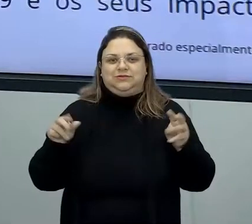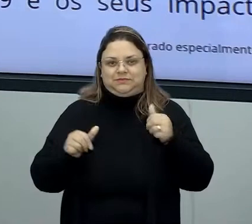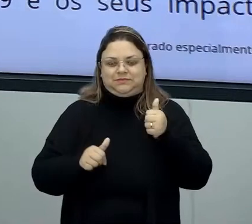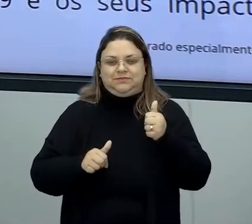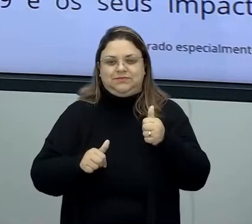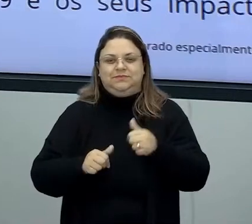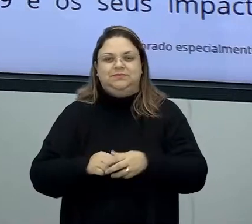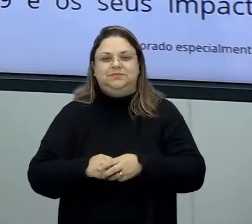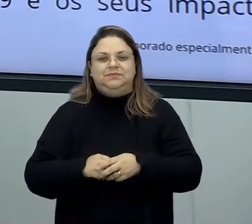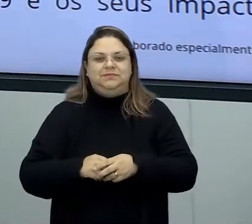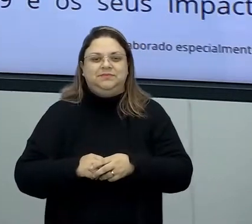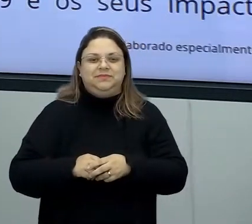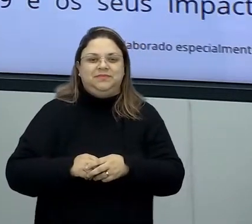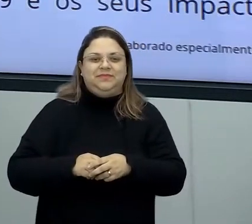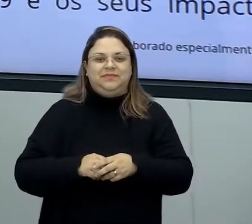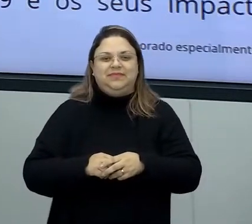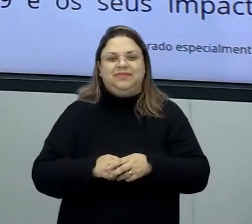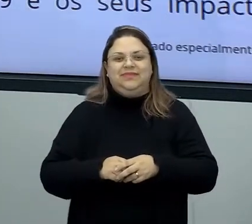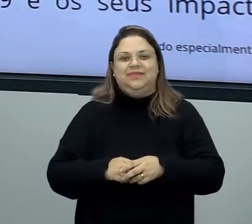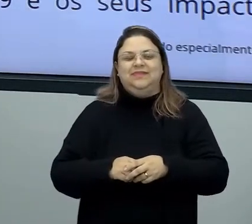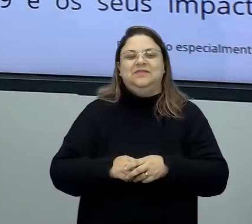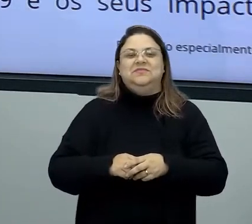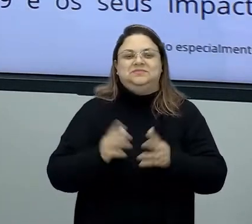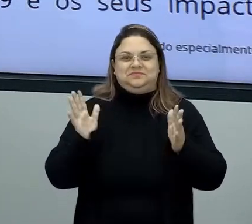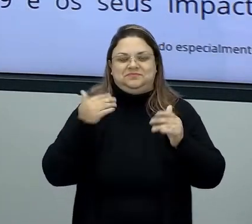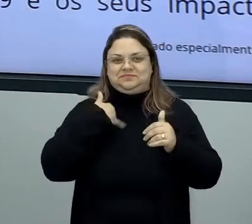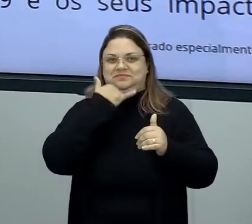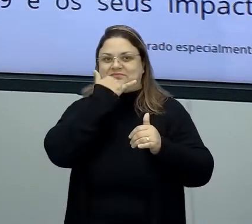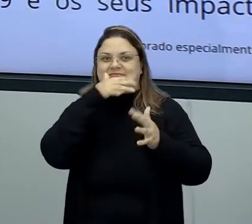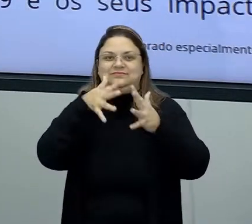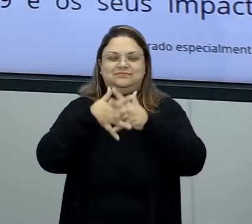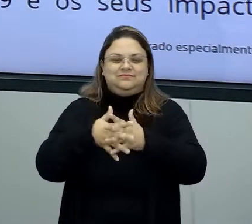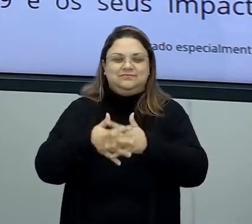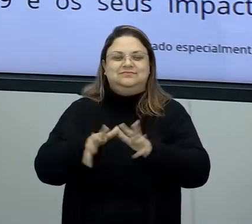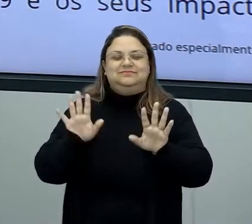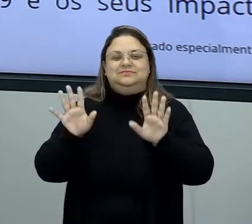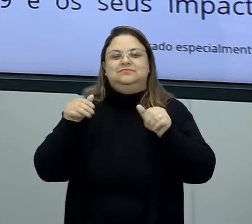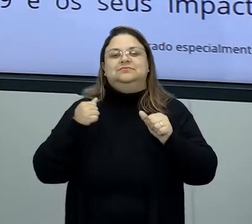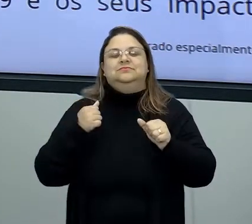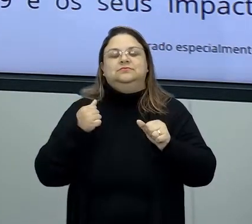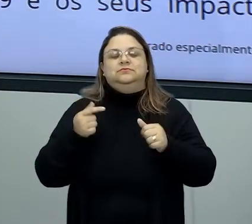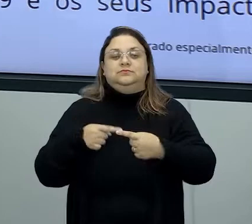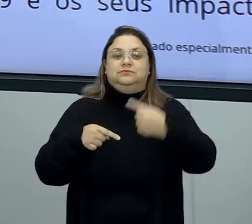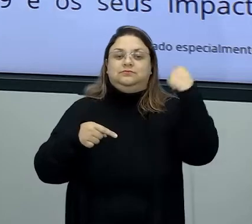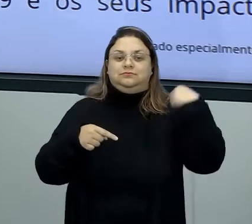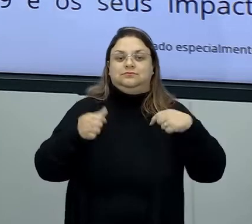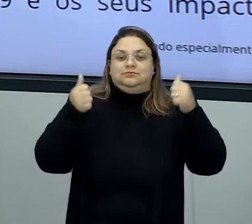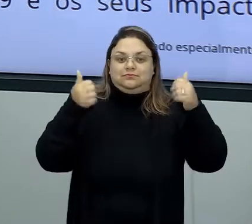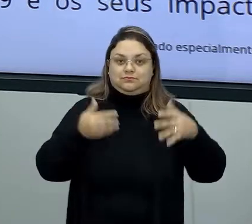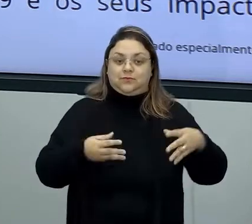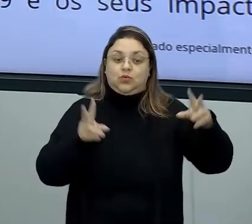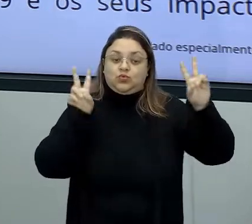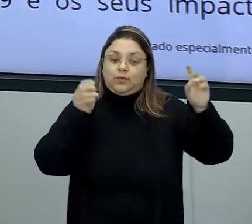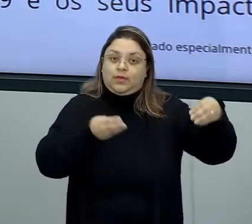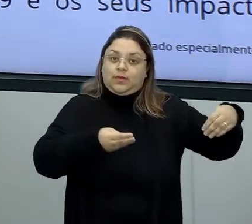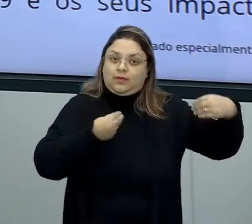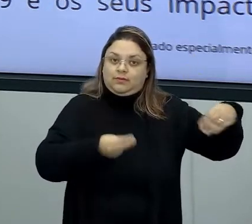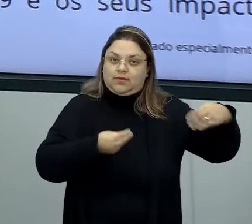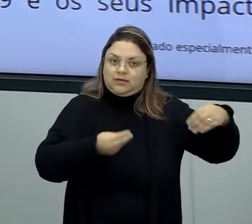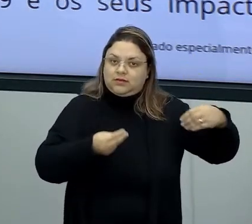estava falando, porque senão vira aquela confusão, né? Eu estava falando sobre revistas, né? Que